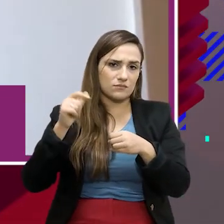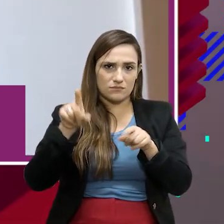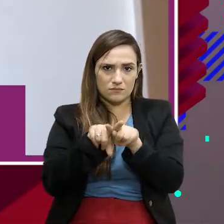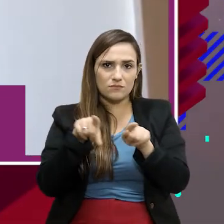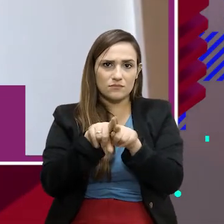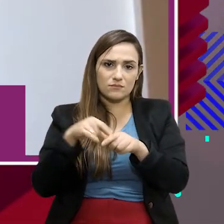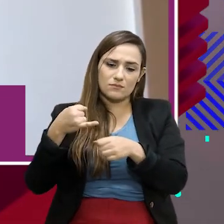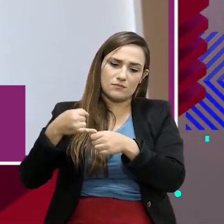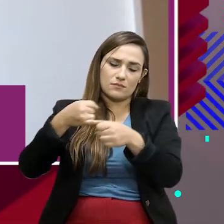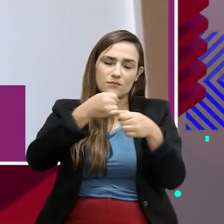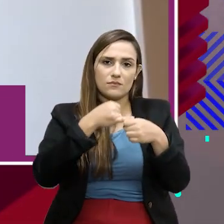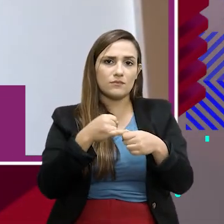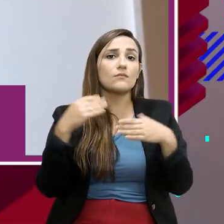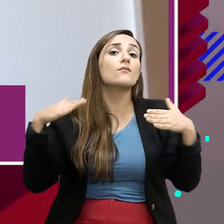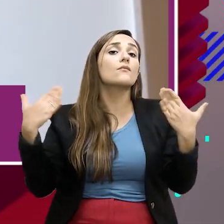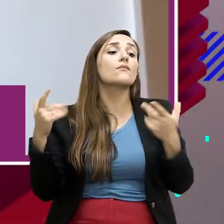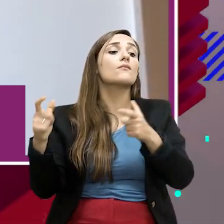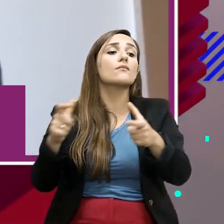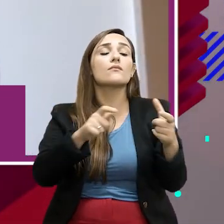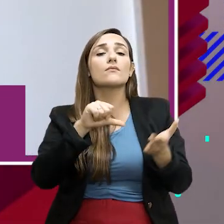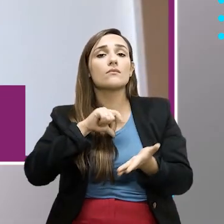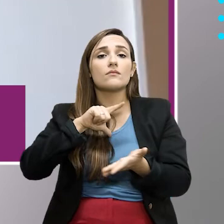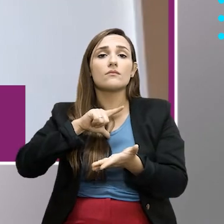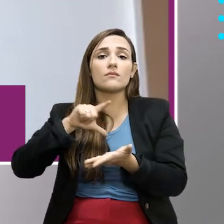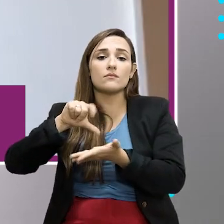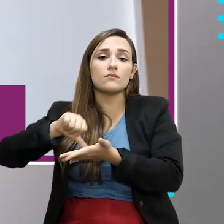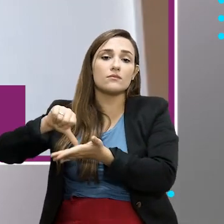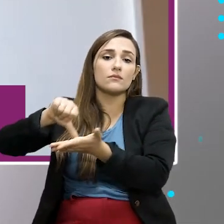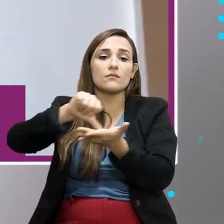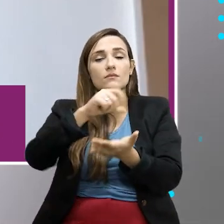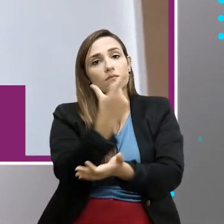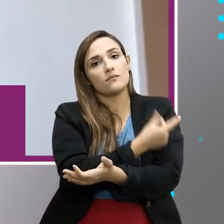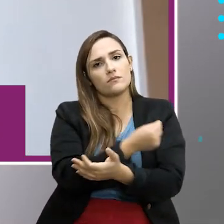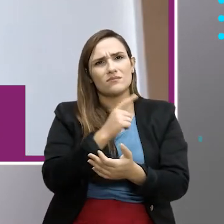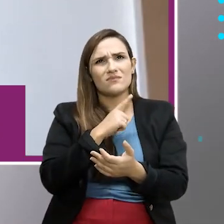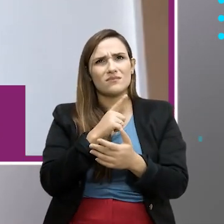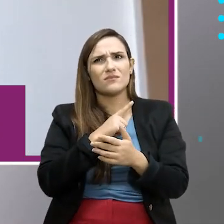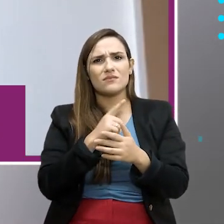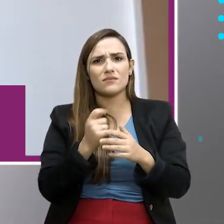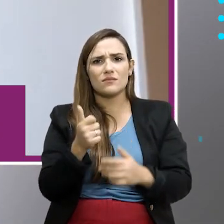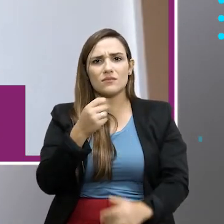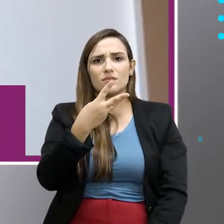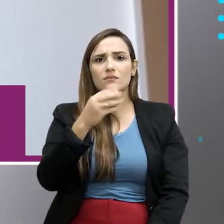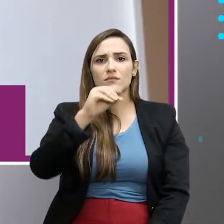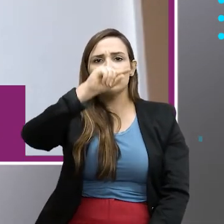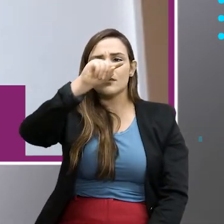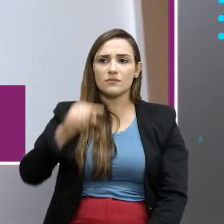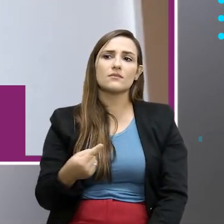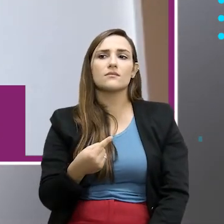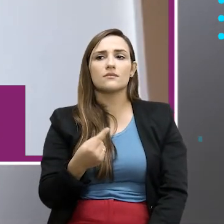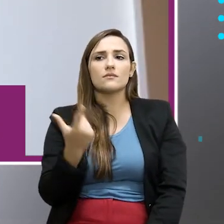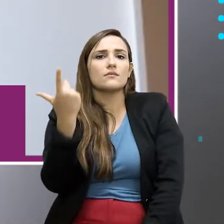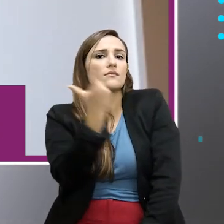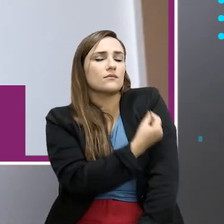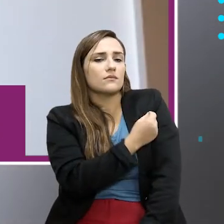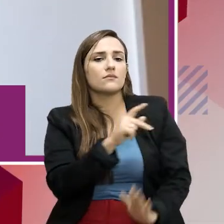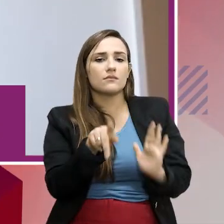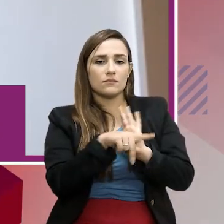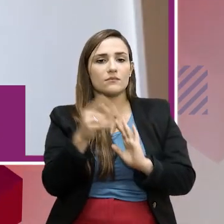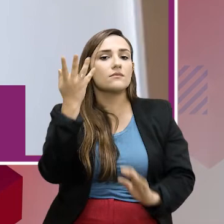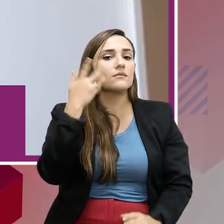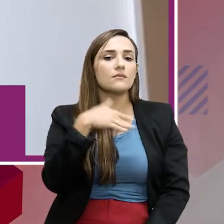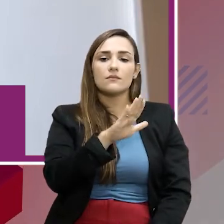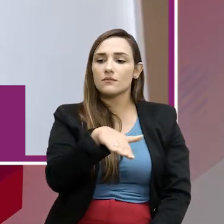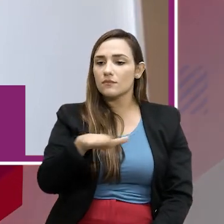interior, onde essas doses estão sendo aplicadas. Inclusive, nós recebemos aí um quantitativo de quase 30 mil doses, foram mais de 26